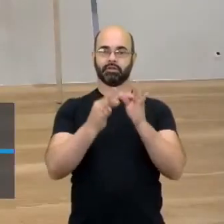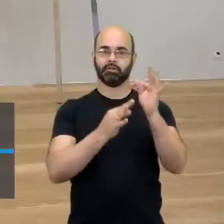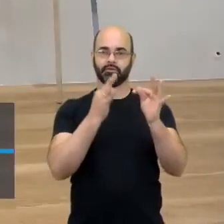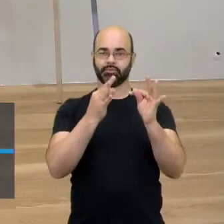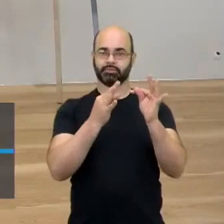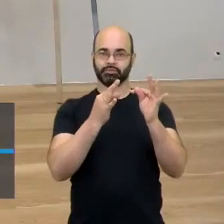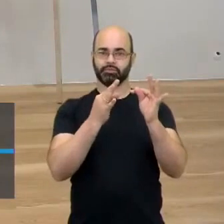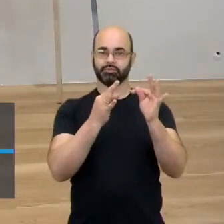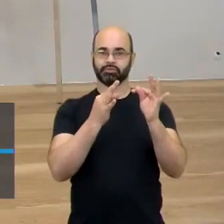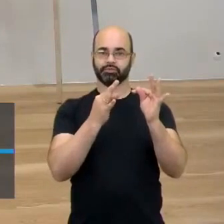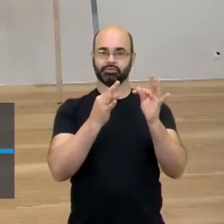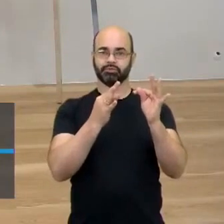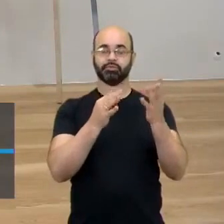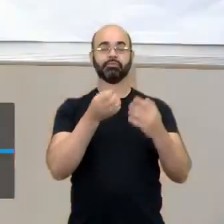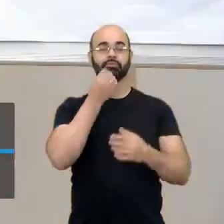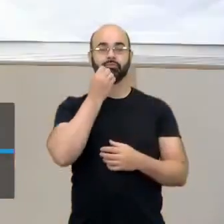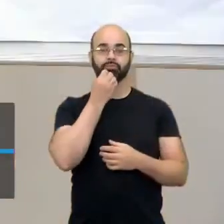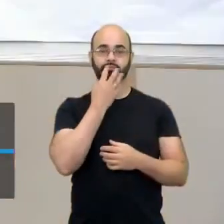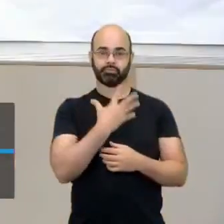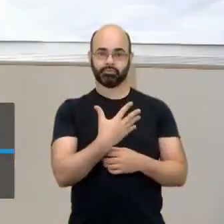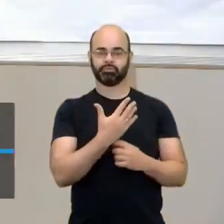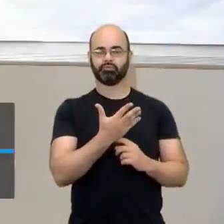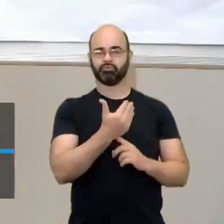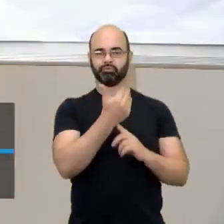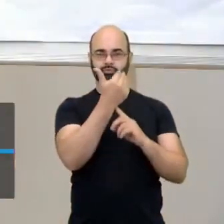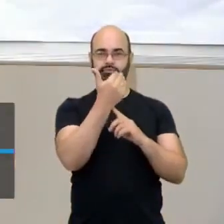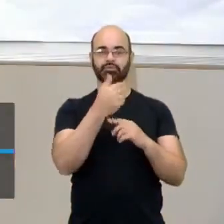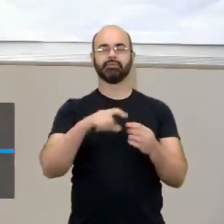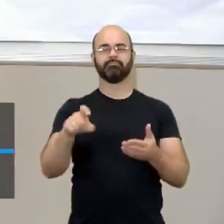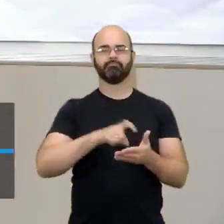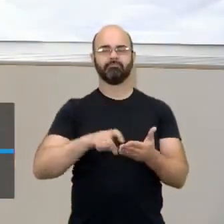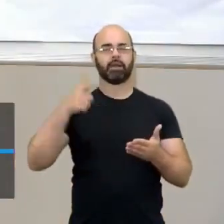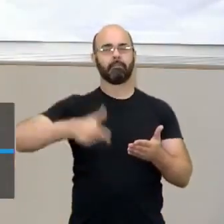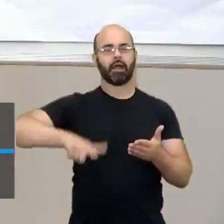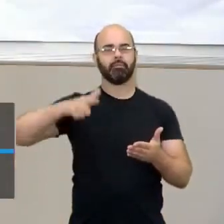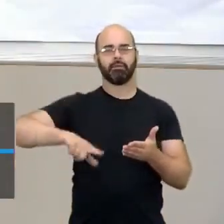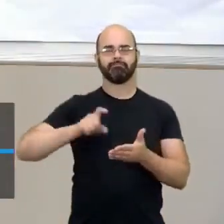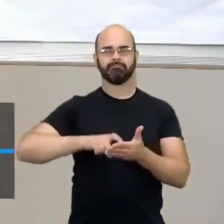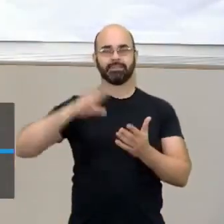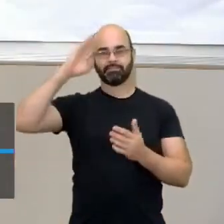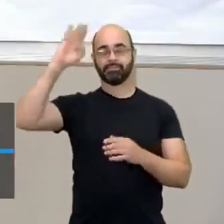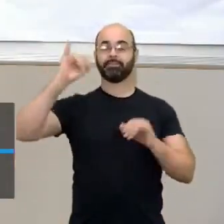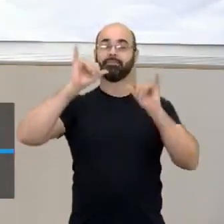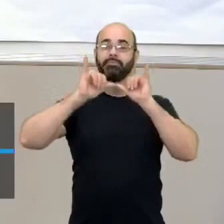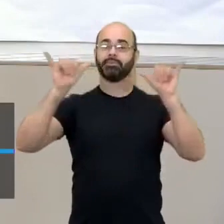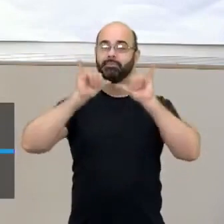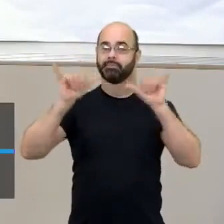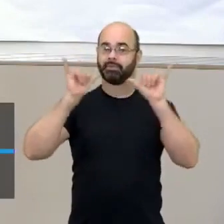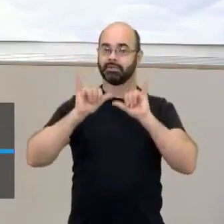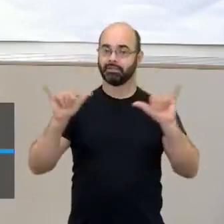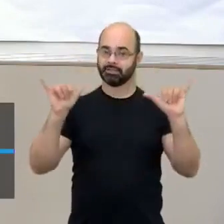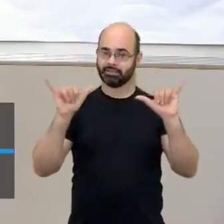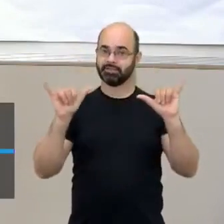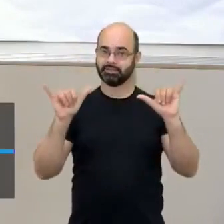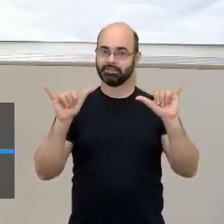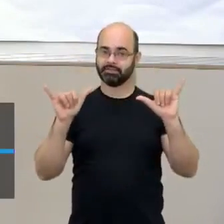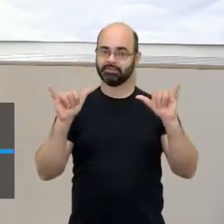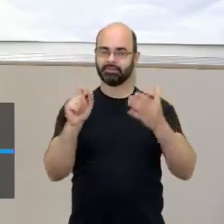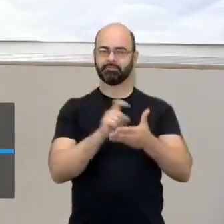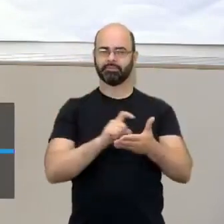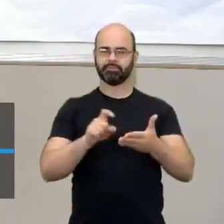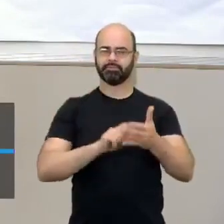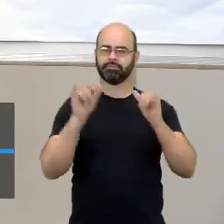a impressão em massa. E nisso, eles começam a ser usados principalmente em forma de propaganda, com um negócio que a